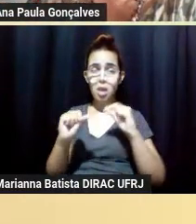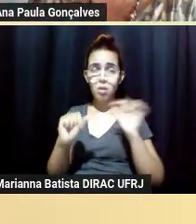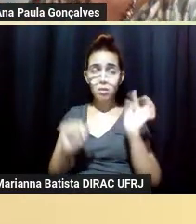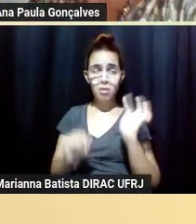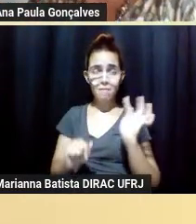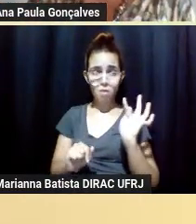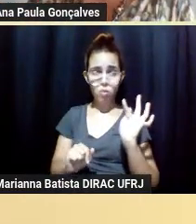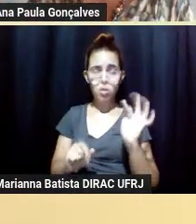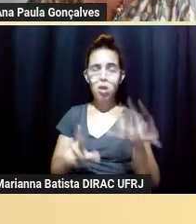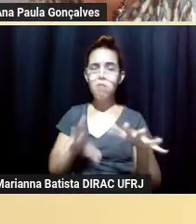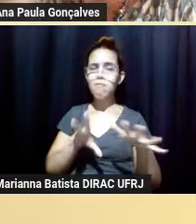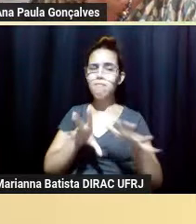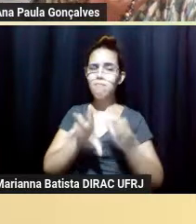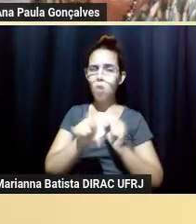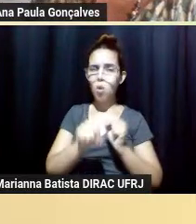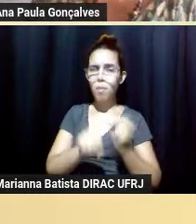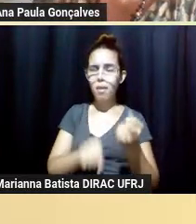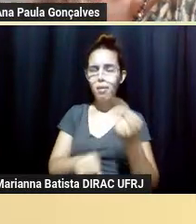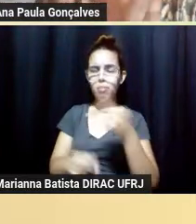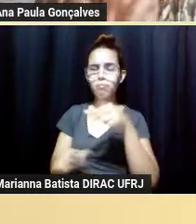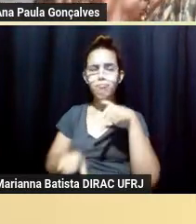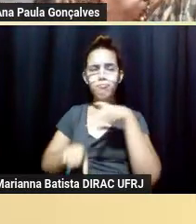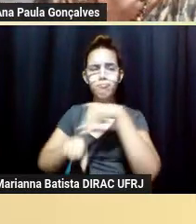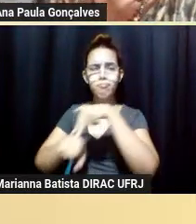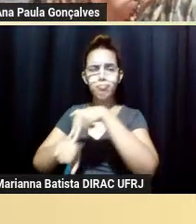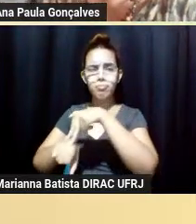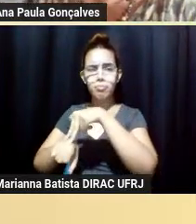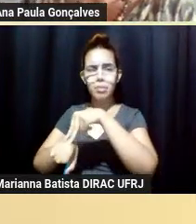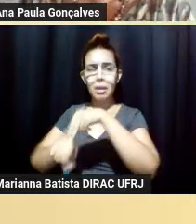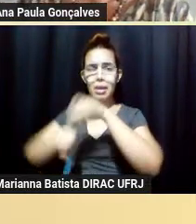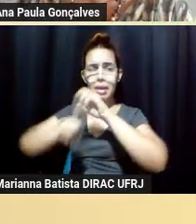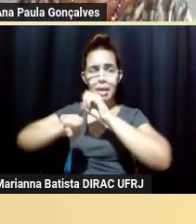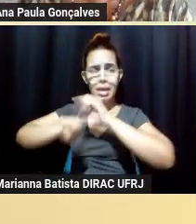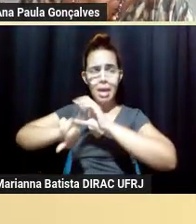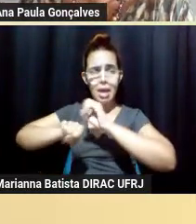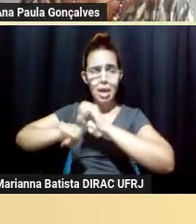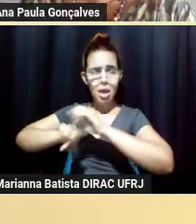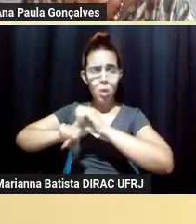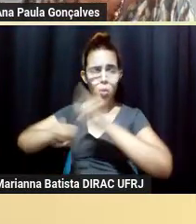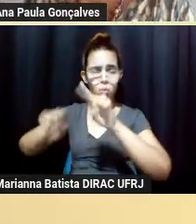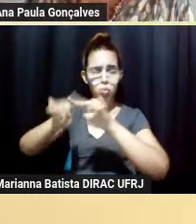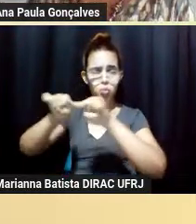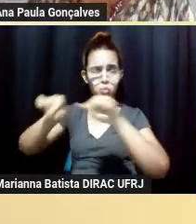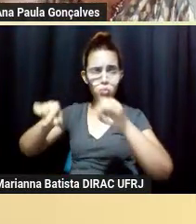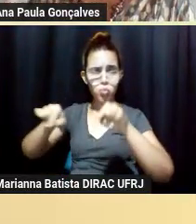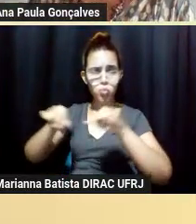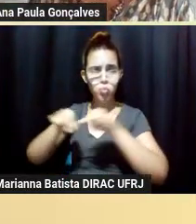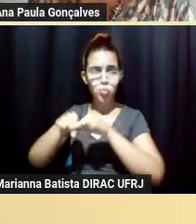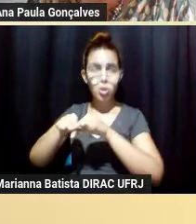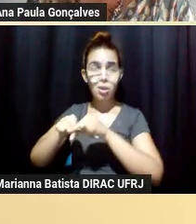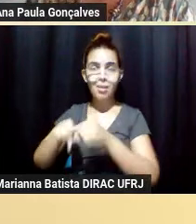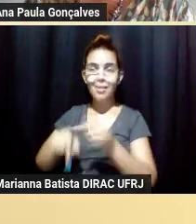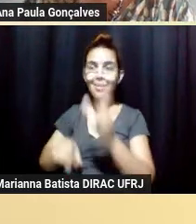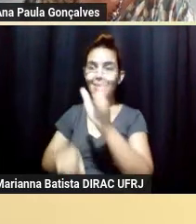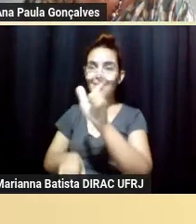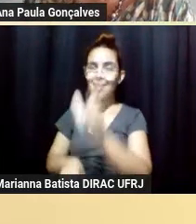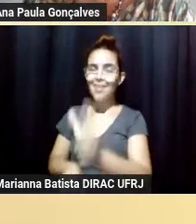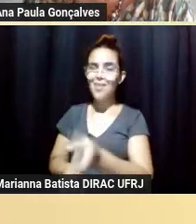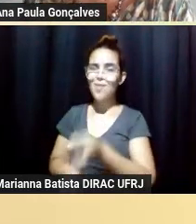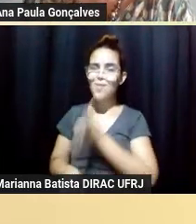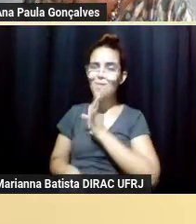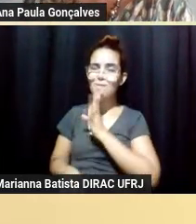aula, eu passo pelas mãos de Ana Paula Benfeito, que na época tinha um curso em